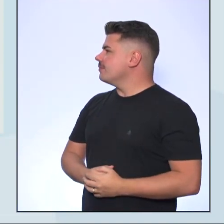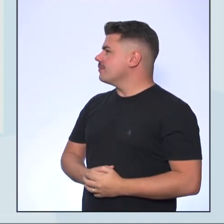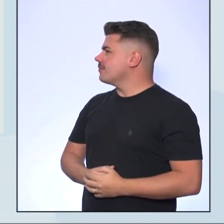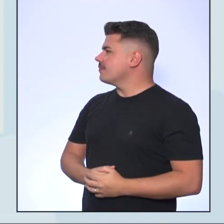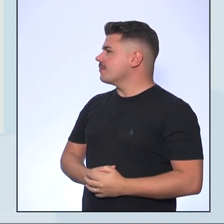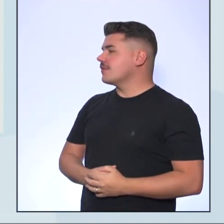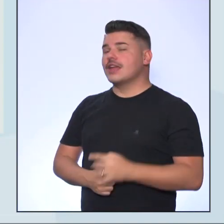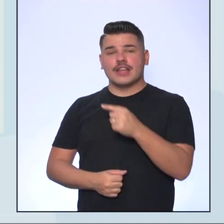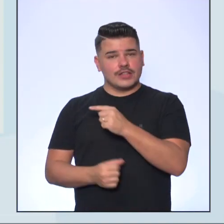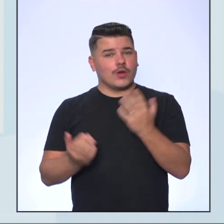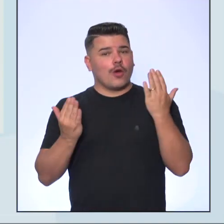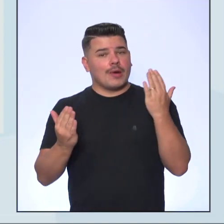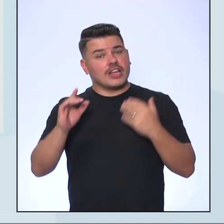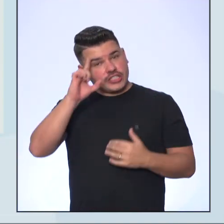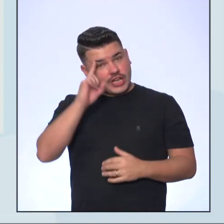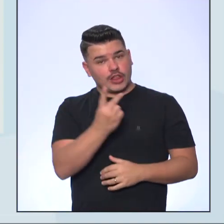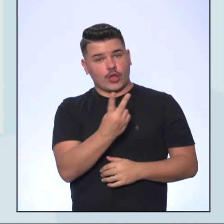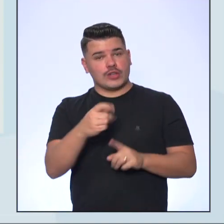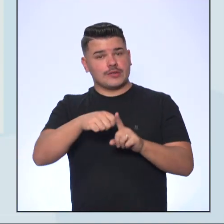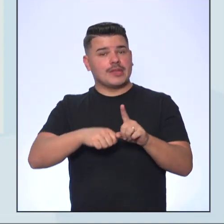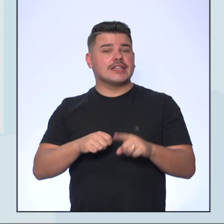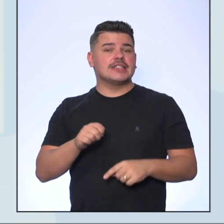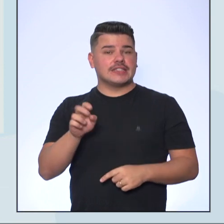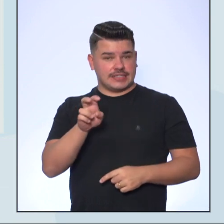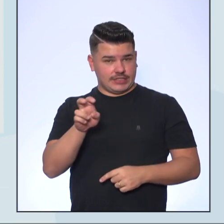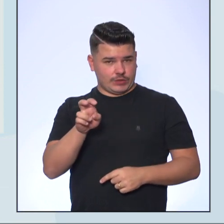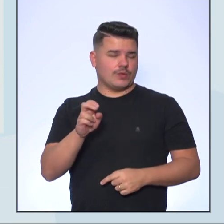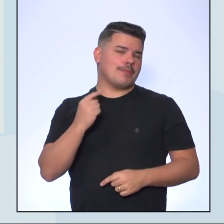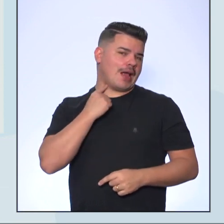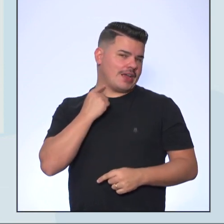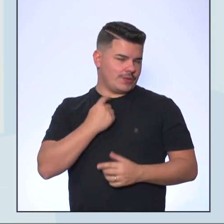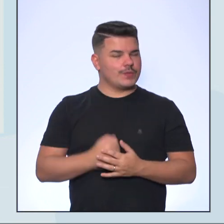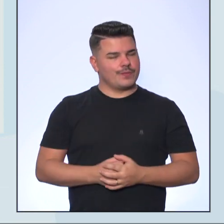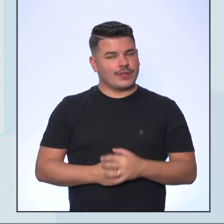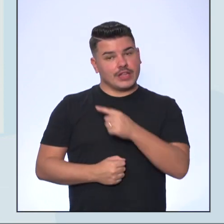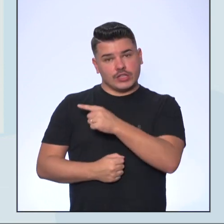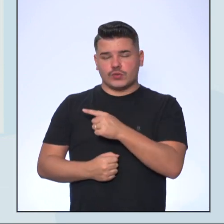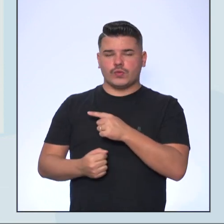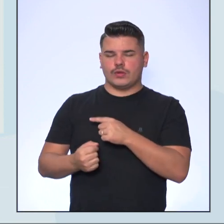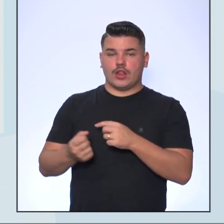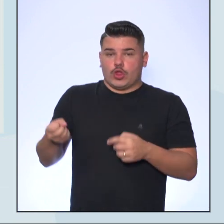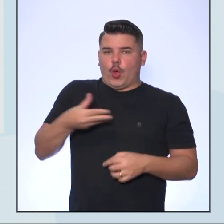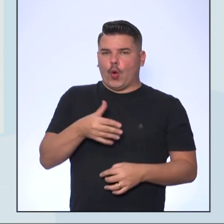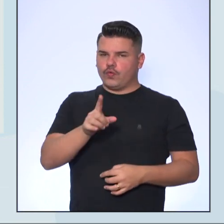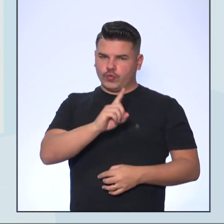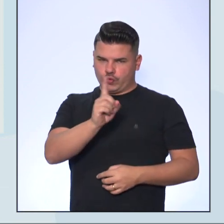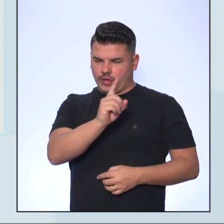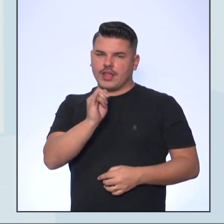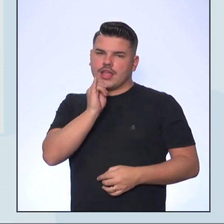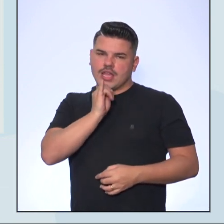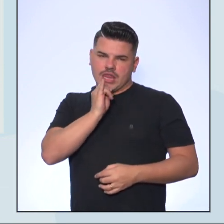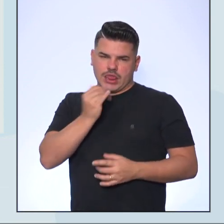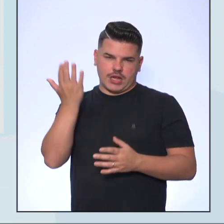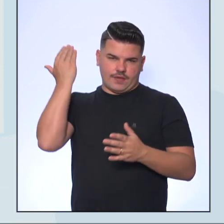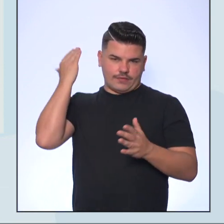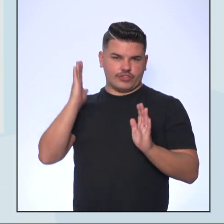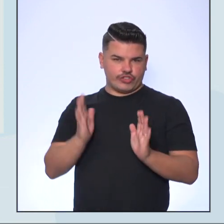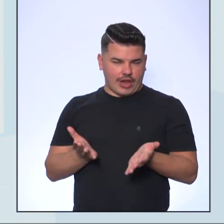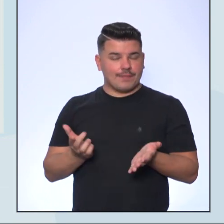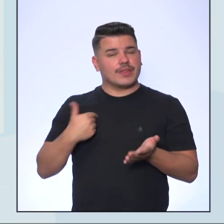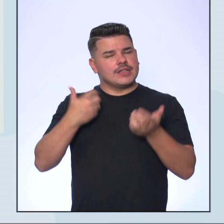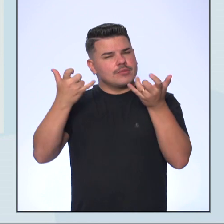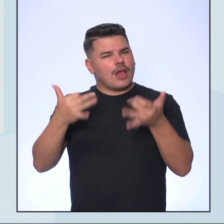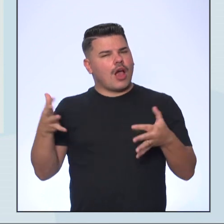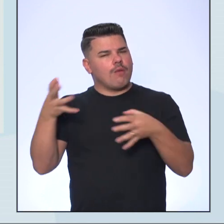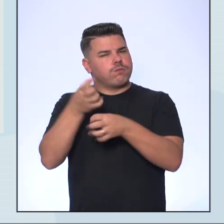dia 12/5, os dados não são atualizados, tá? Nós temos a ideia em porcentagem, ou seja, a